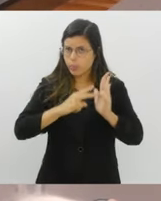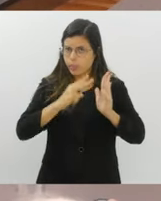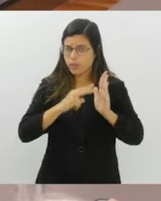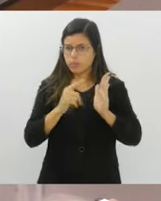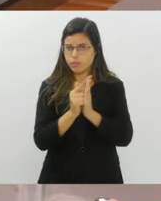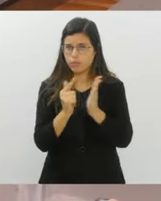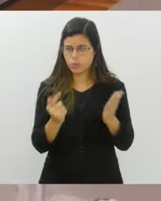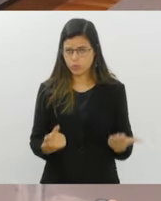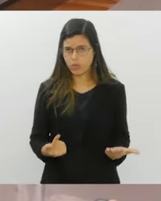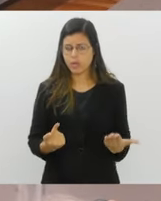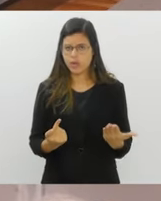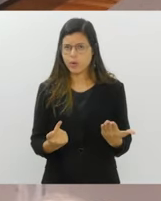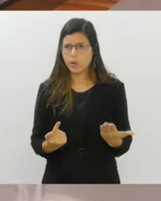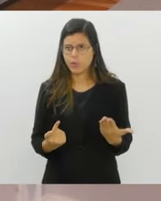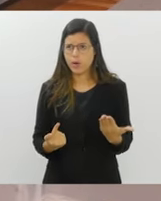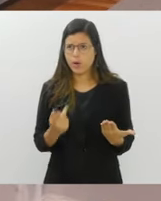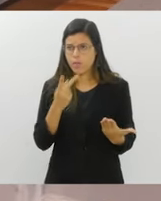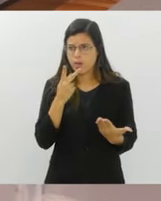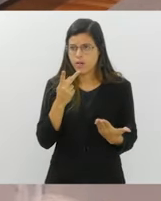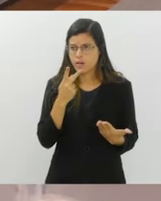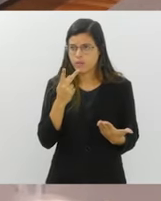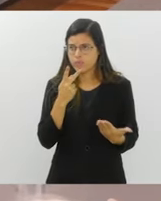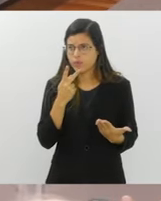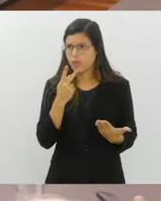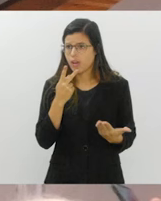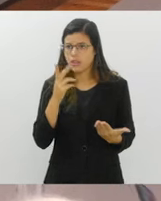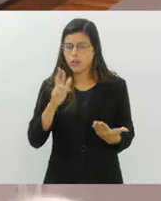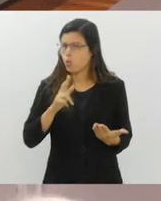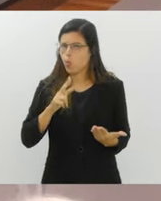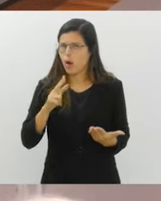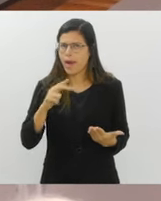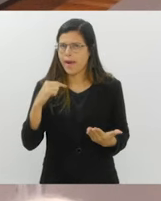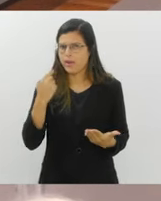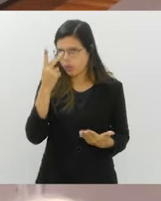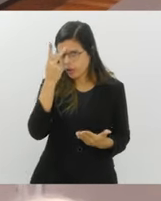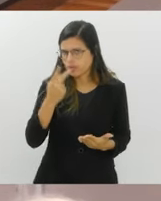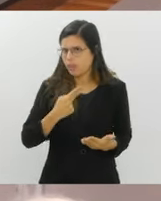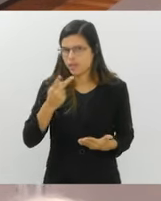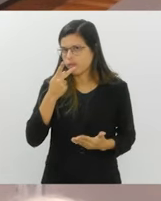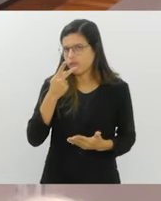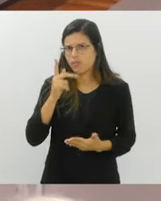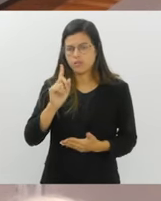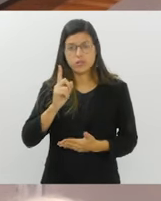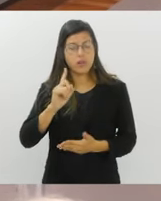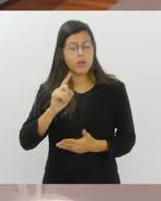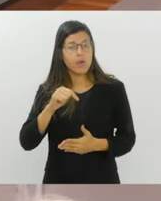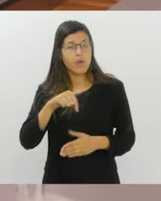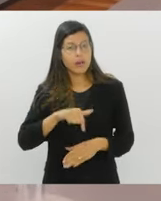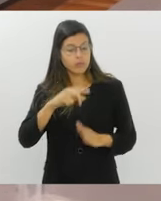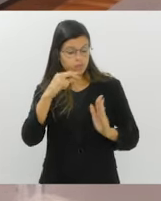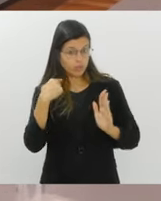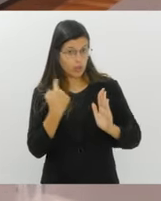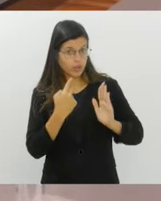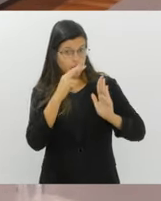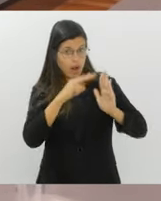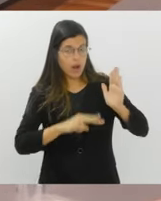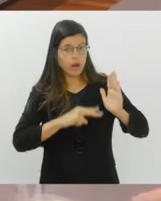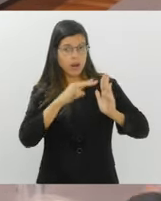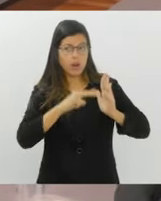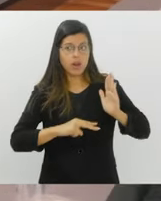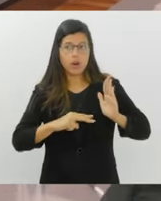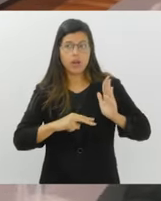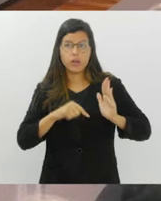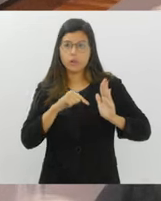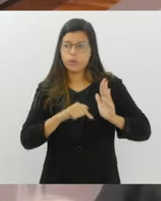jornalística para dizer que nada está saindo da nossa boca. A gente está lendo E agora, alguma coisa entre aspas, o secretário